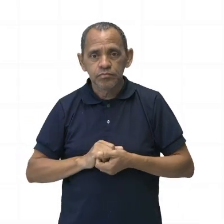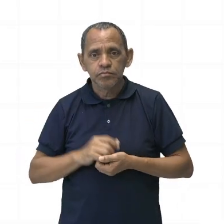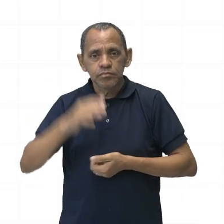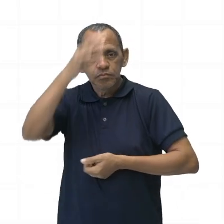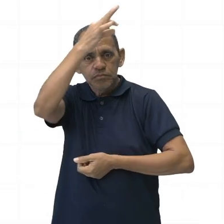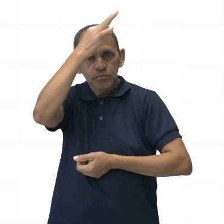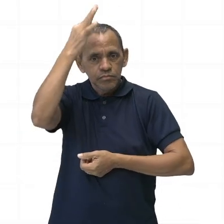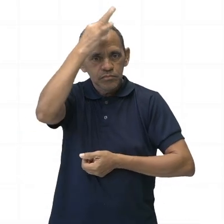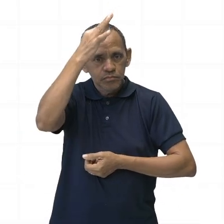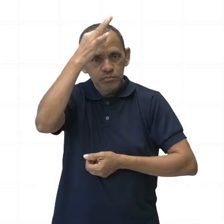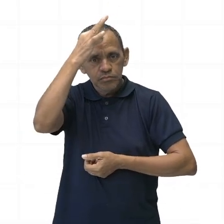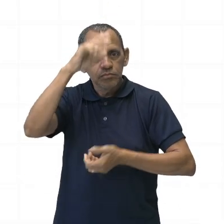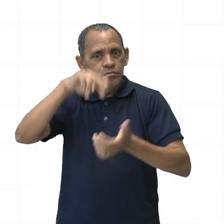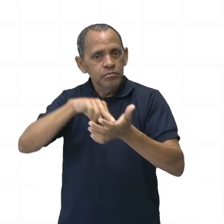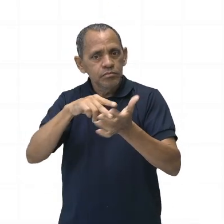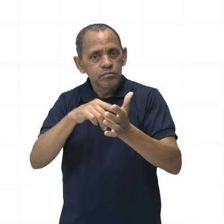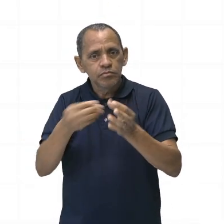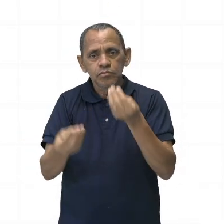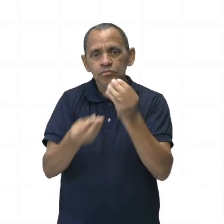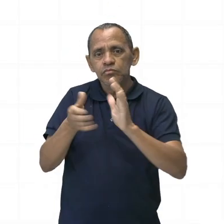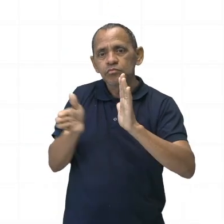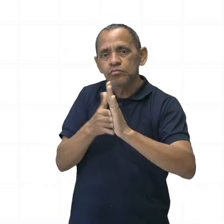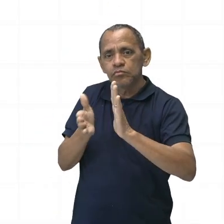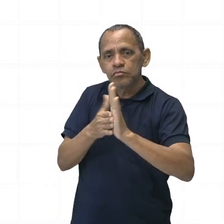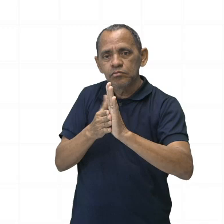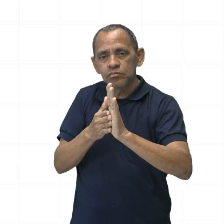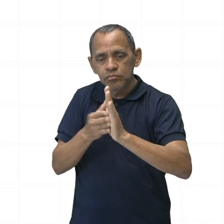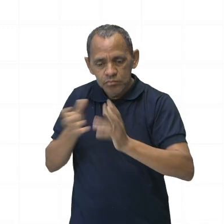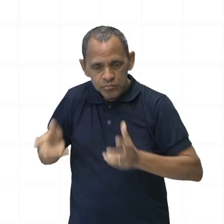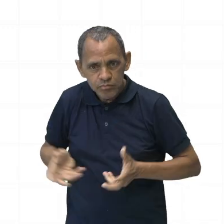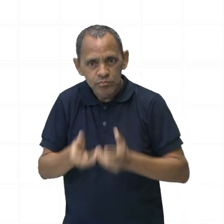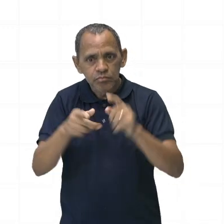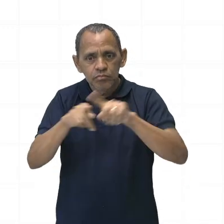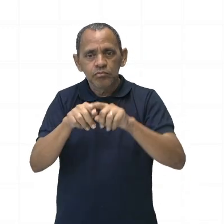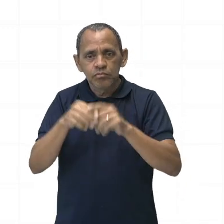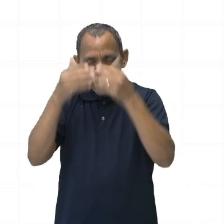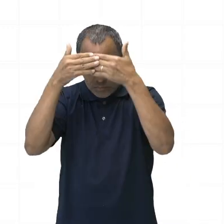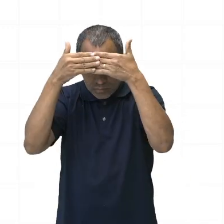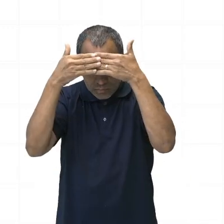vida. E aqui a gente pode pensar qual é a